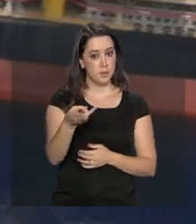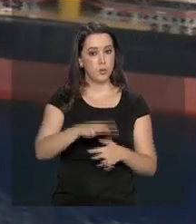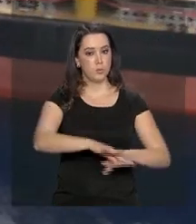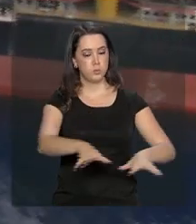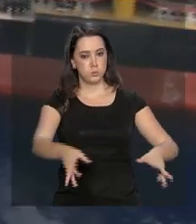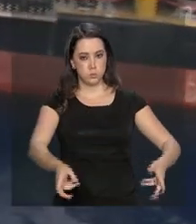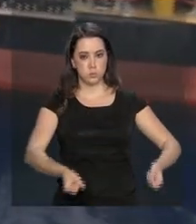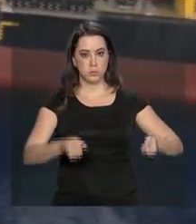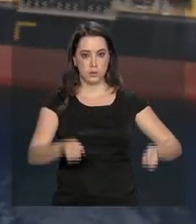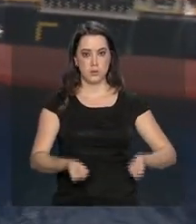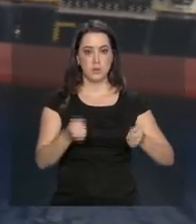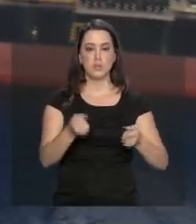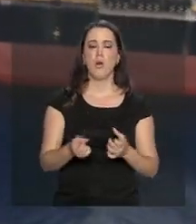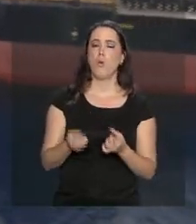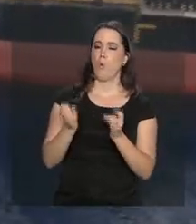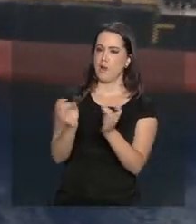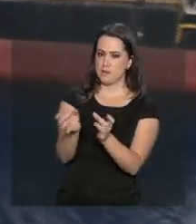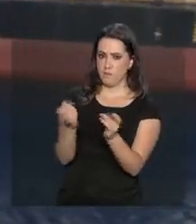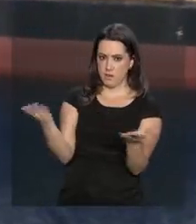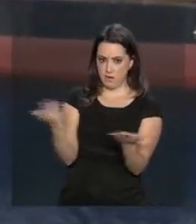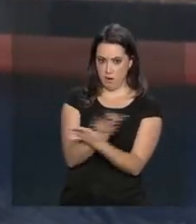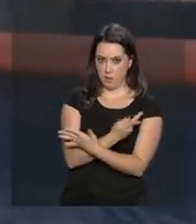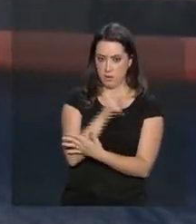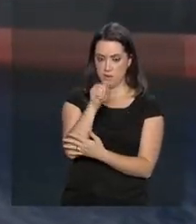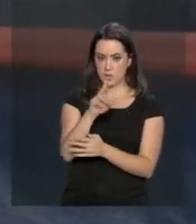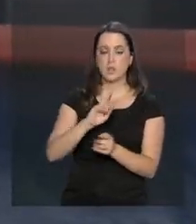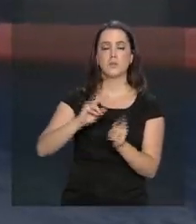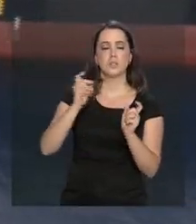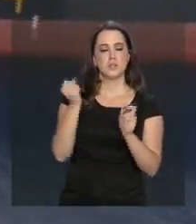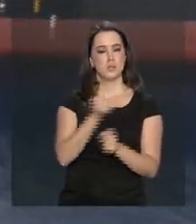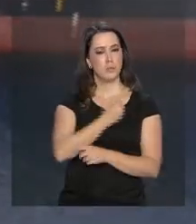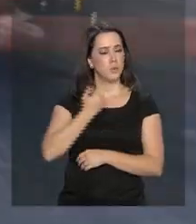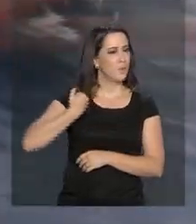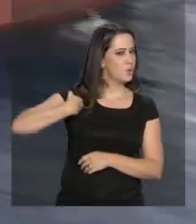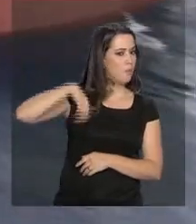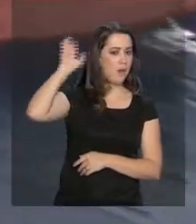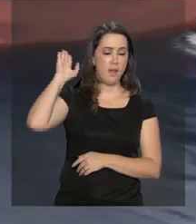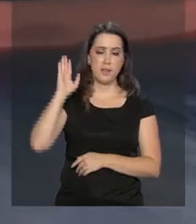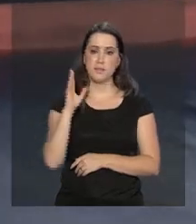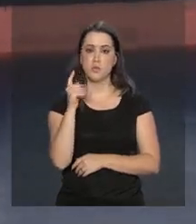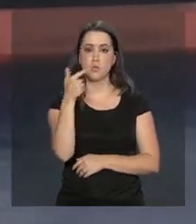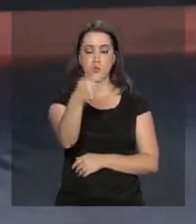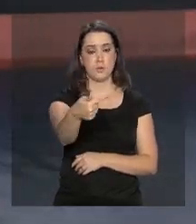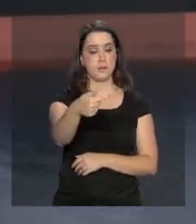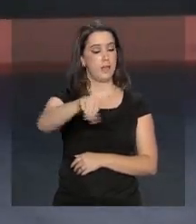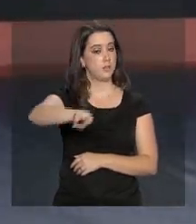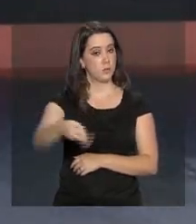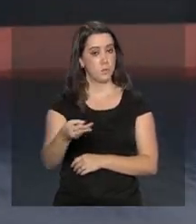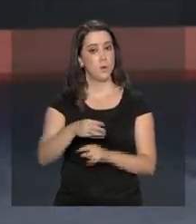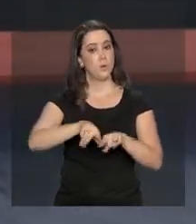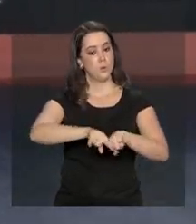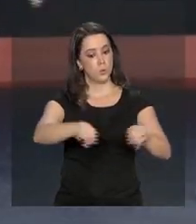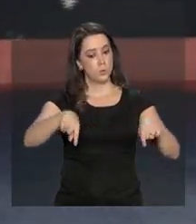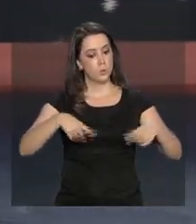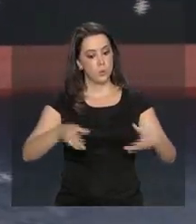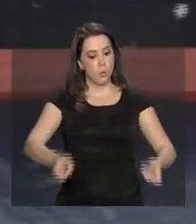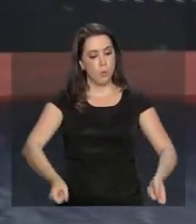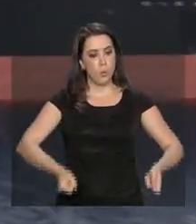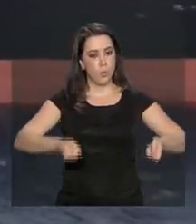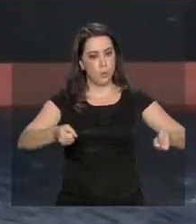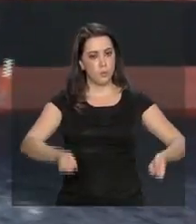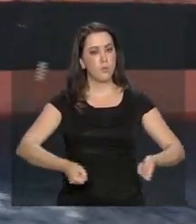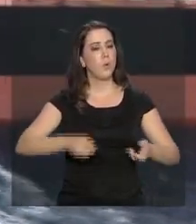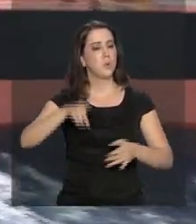as concessões investimentos esse número pode ultrapassar os sete milhões e meio de barris dia